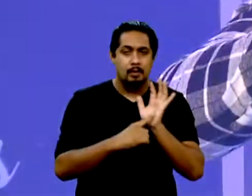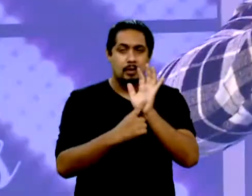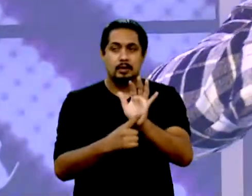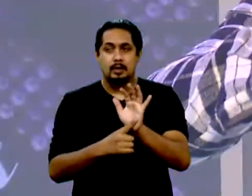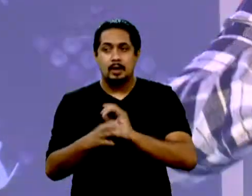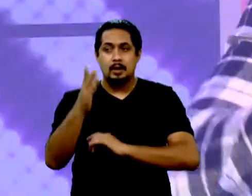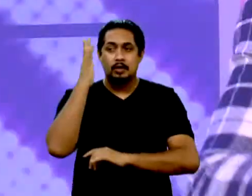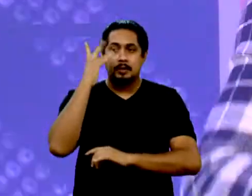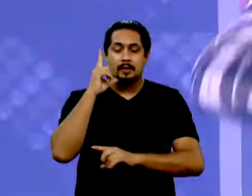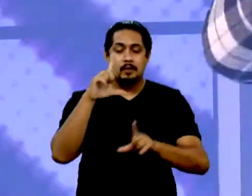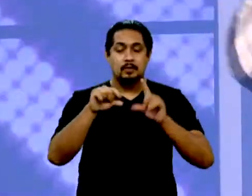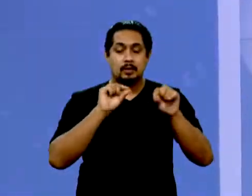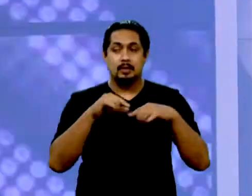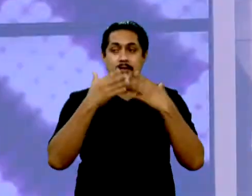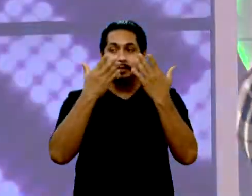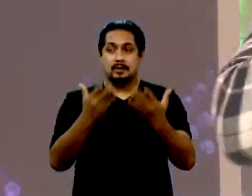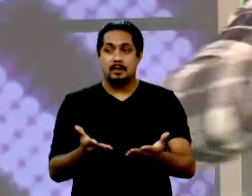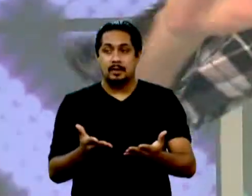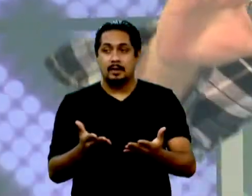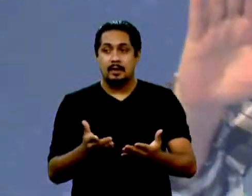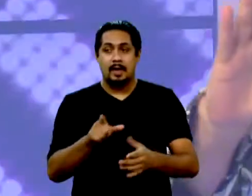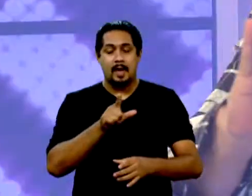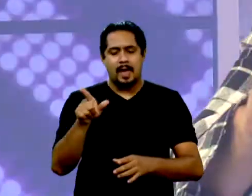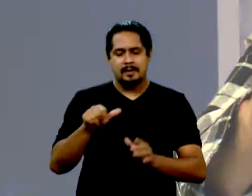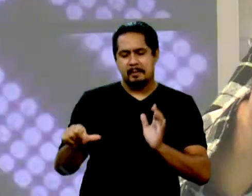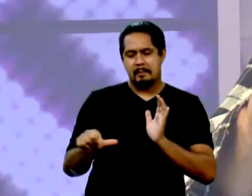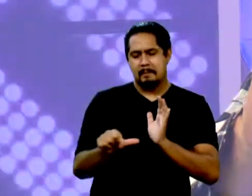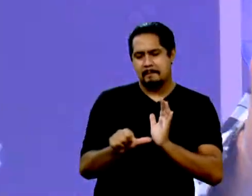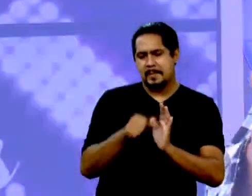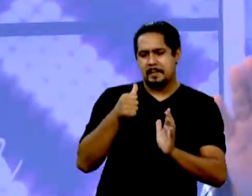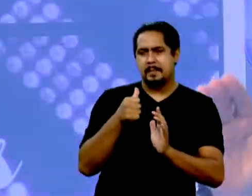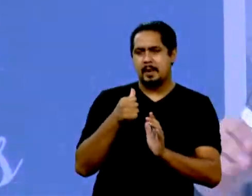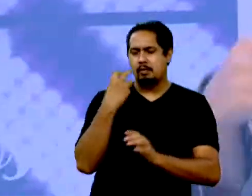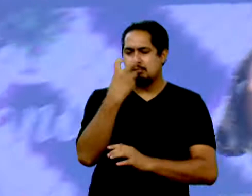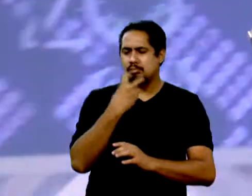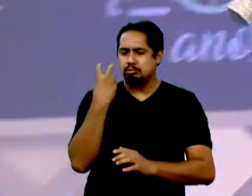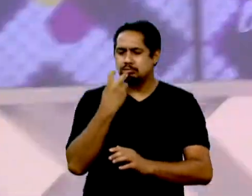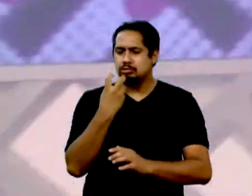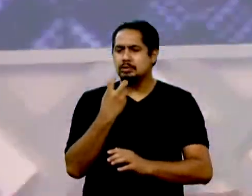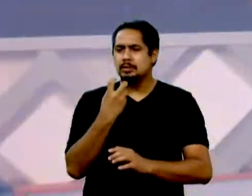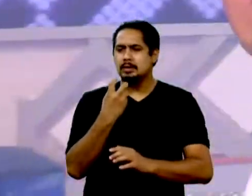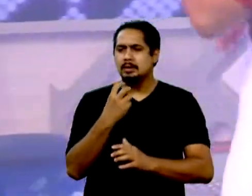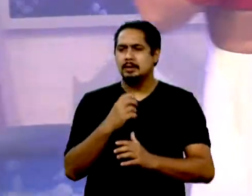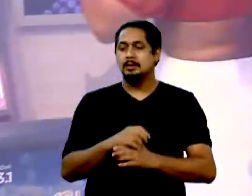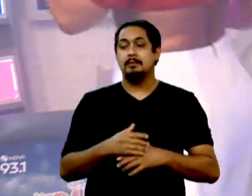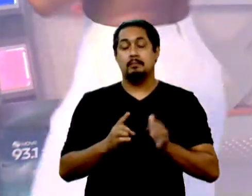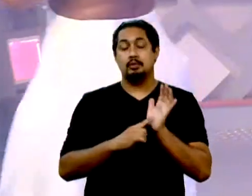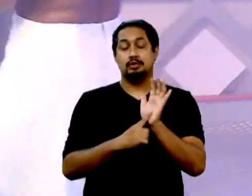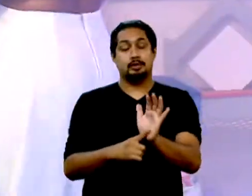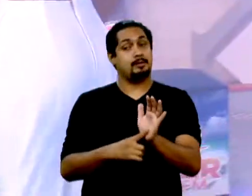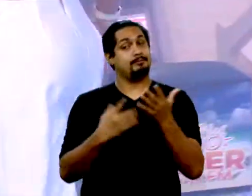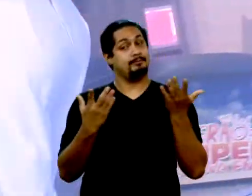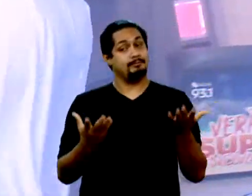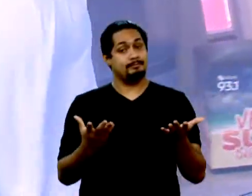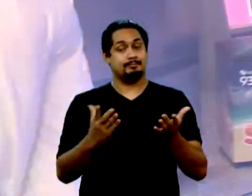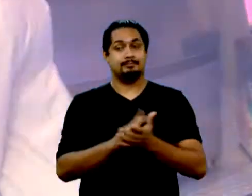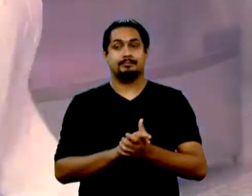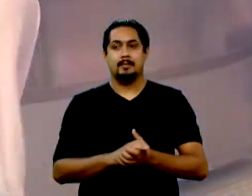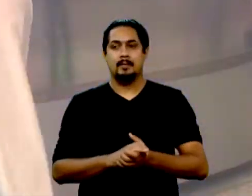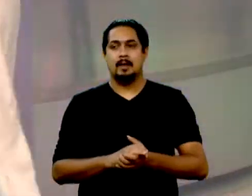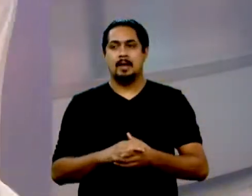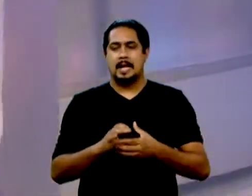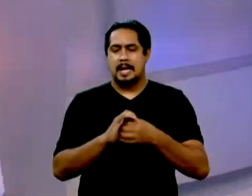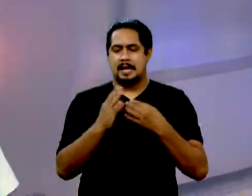ser a critério seu, mas só, não, essa daqui tem que tocar primeiro. É de bom de paz, essa daqui é minha. Se você é à vontade aqui no nosso